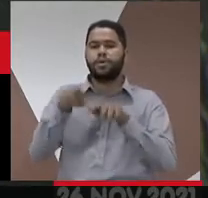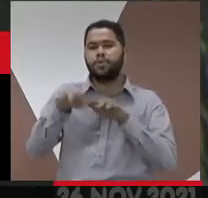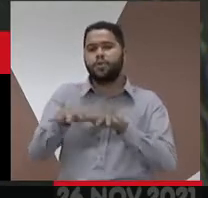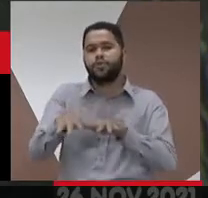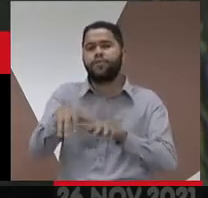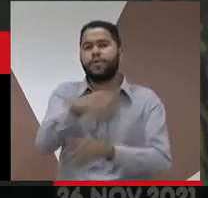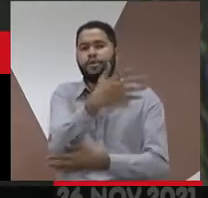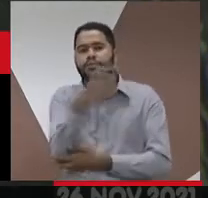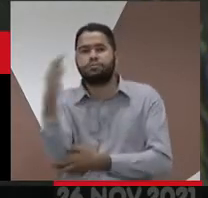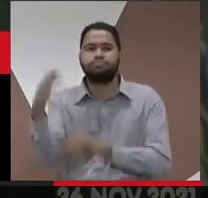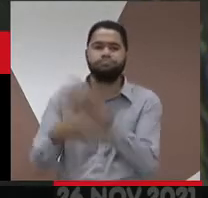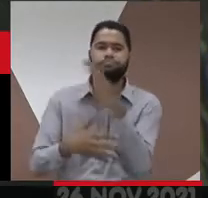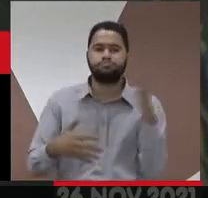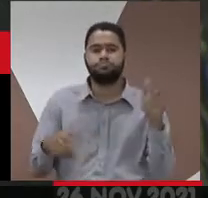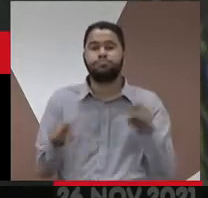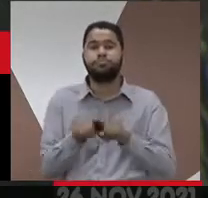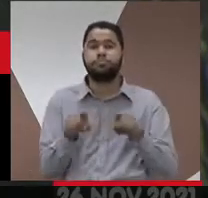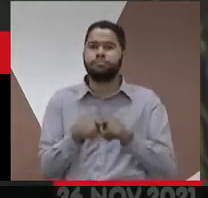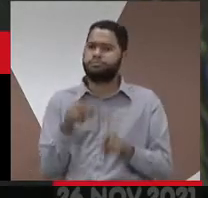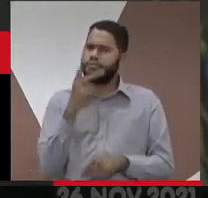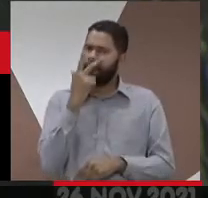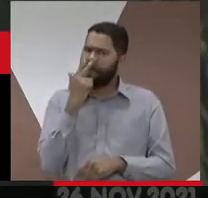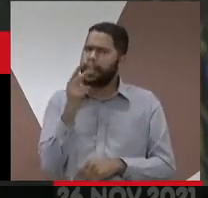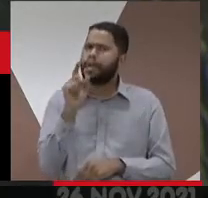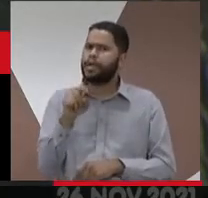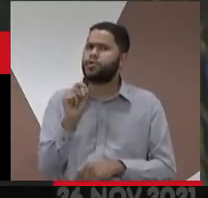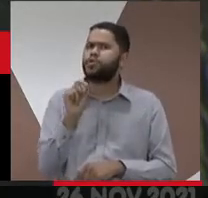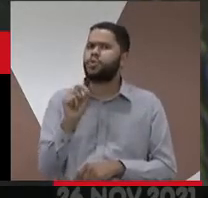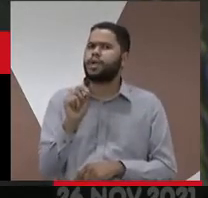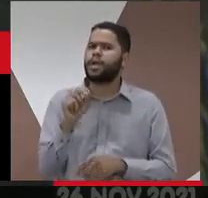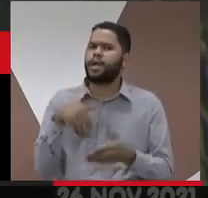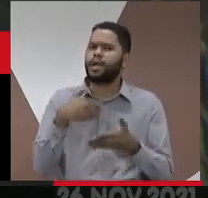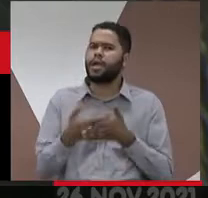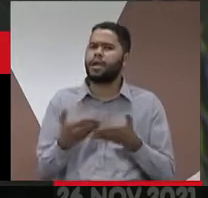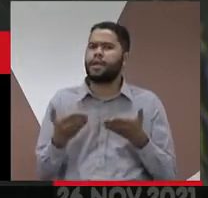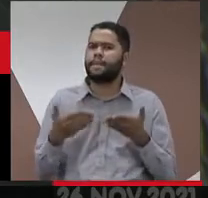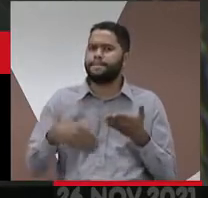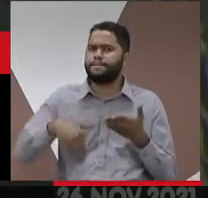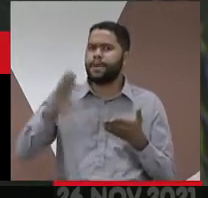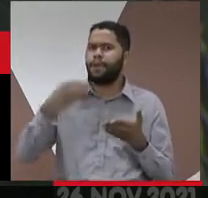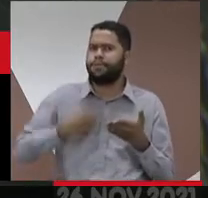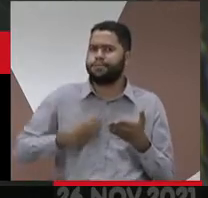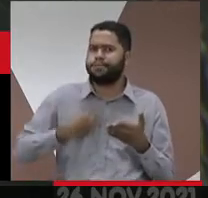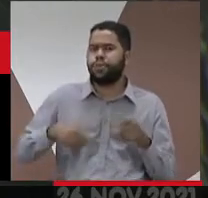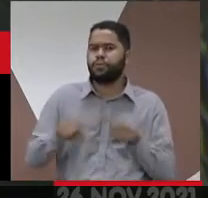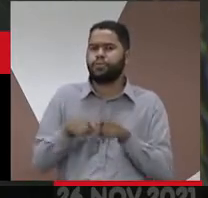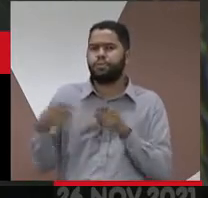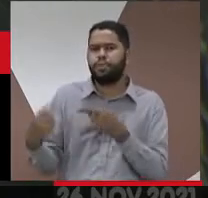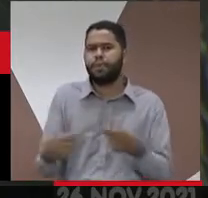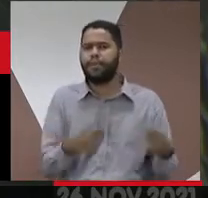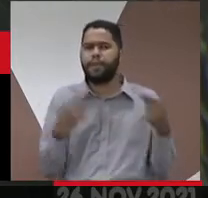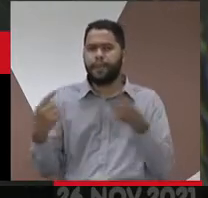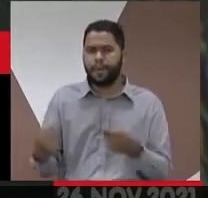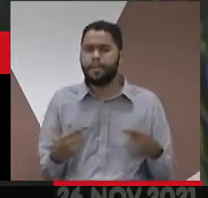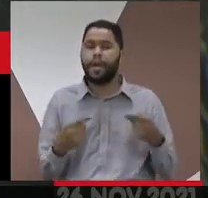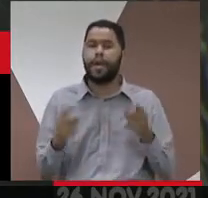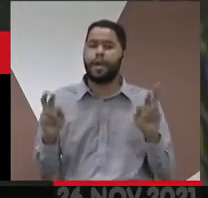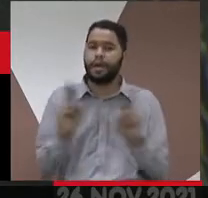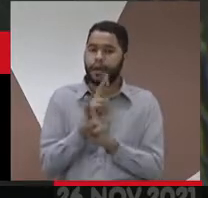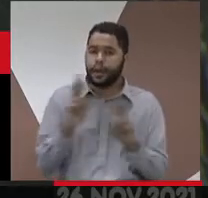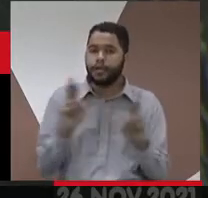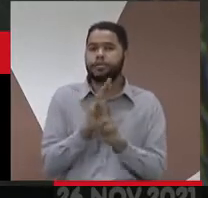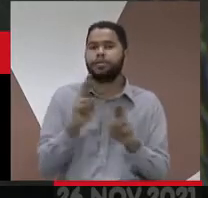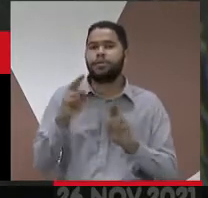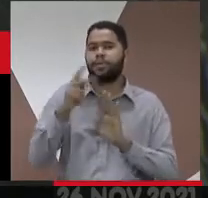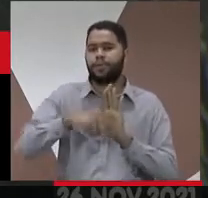ambientalistas foram ouvidos, e me parece que foi o lugar, até o momento, de maior participação e escuta desses movimentos em relação